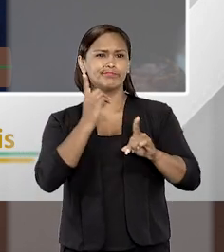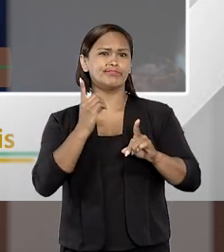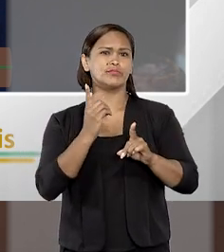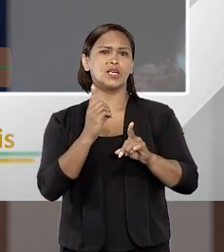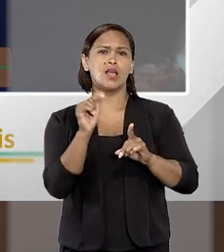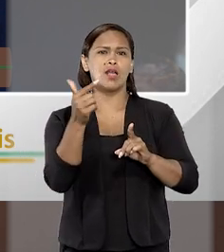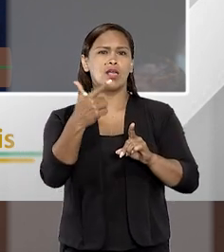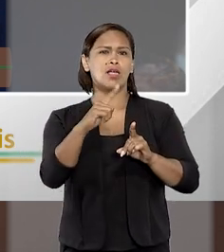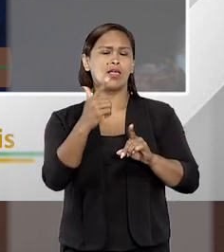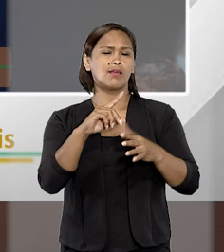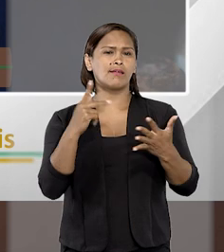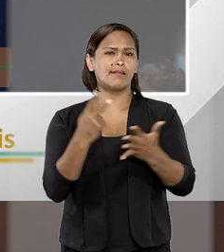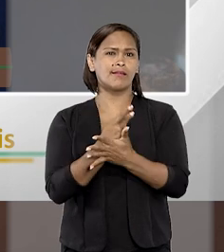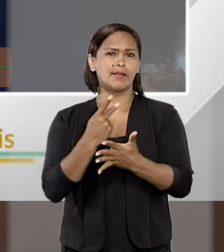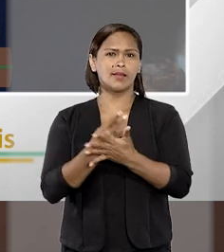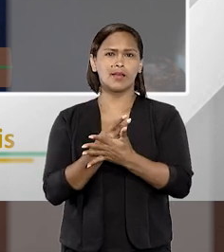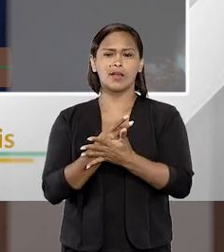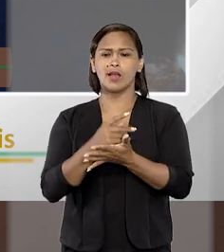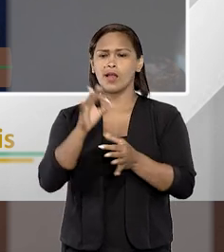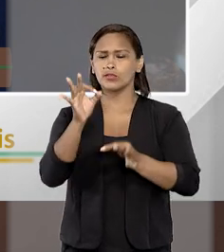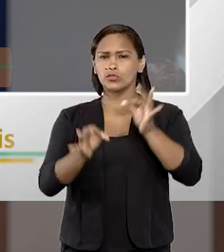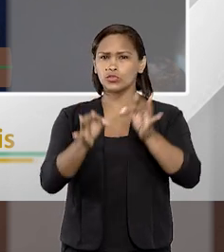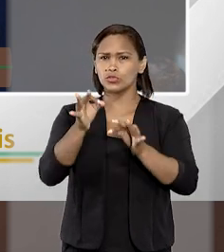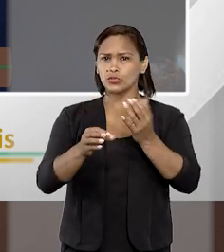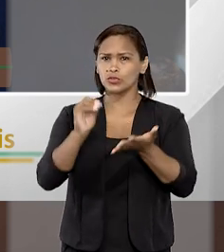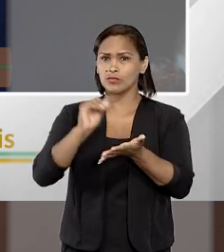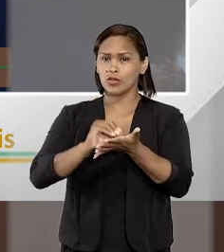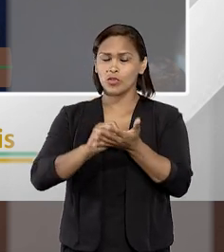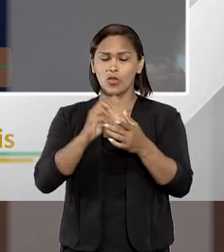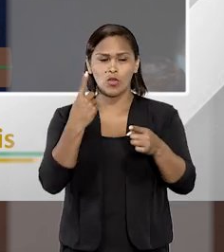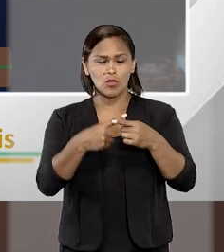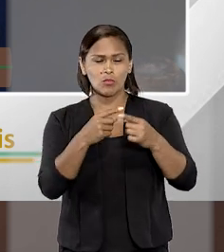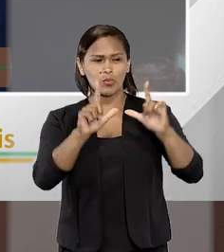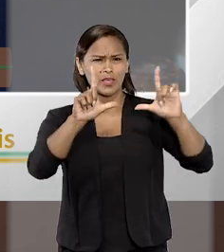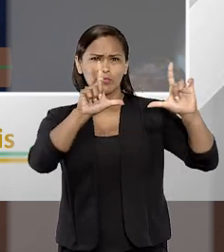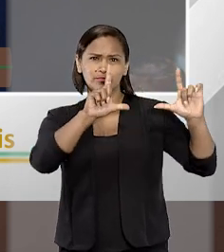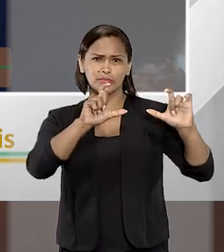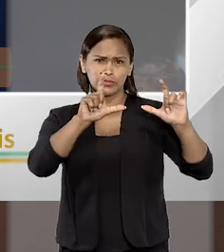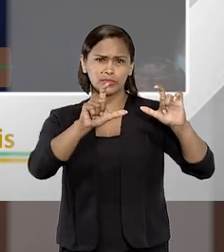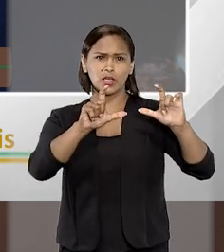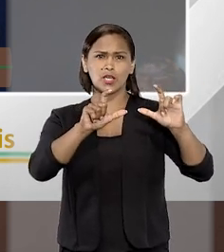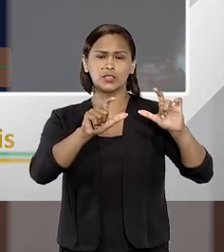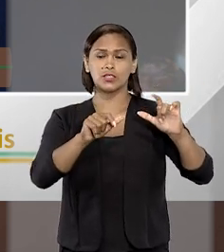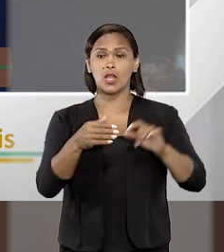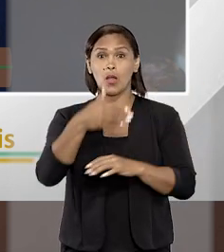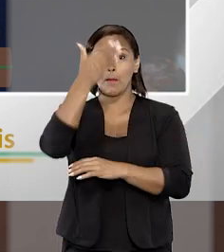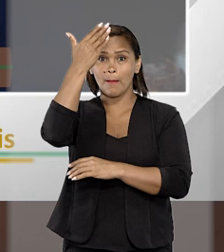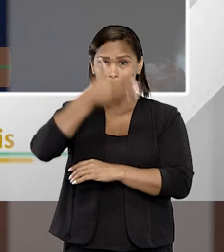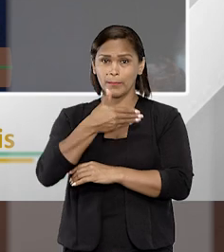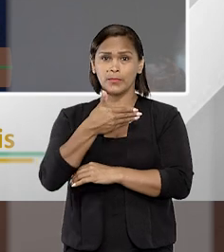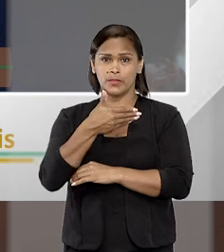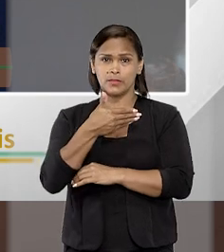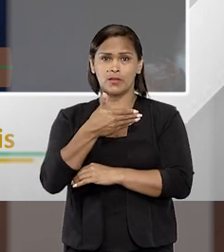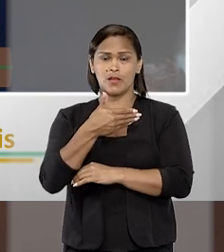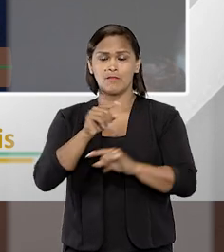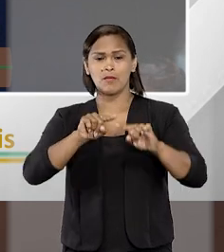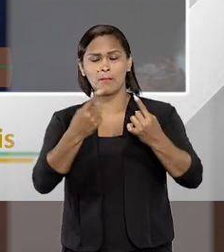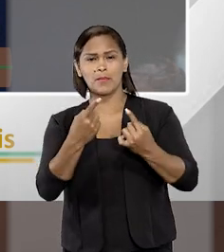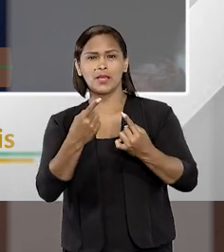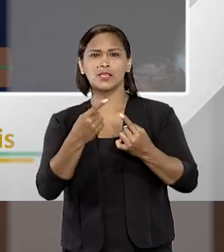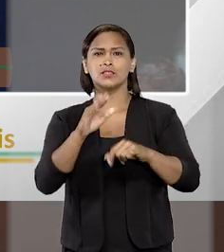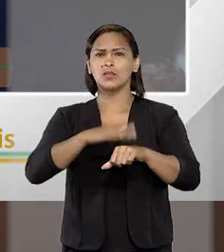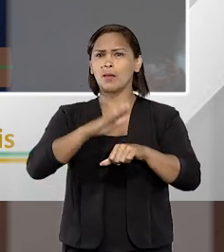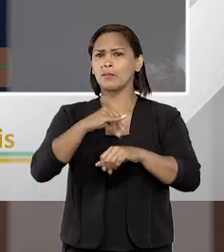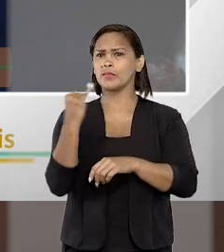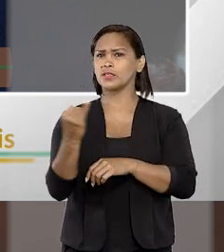terem sido injustos né porque o reconhecimento é uma prova mas dá uma